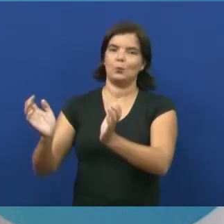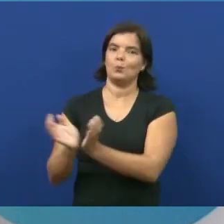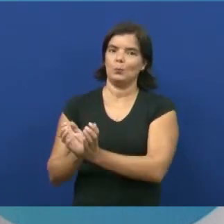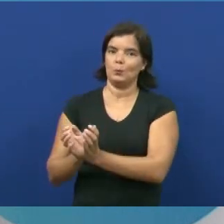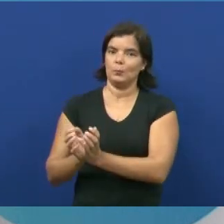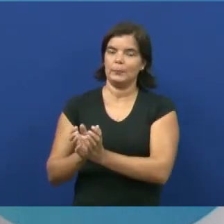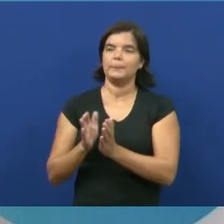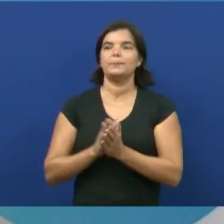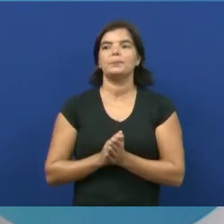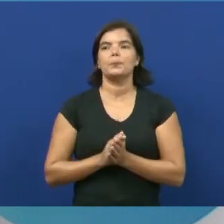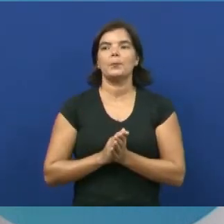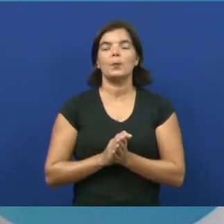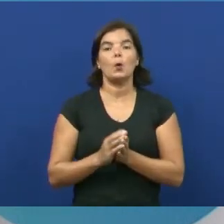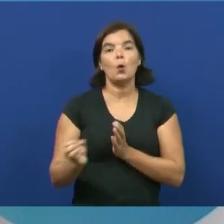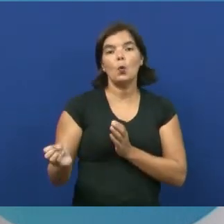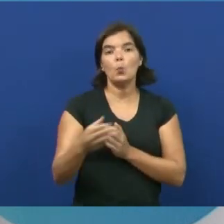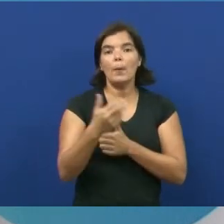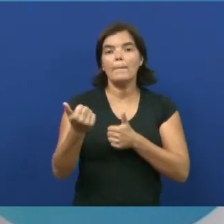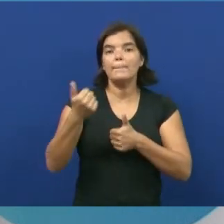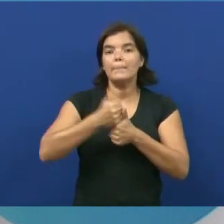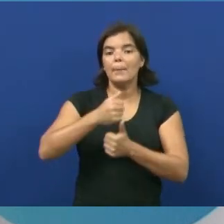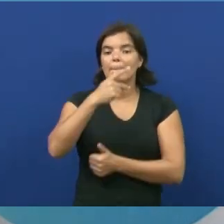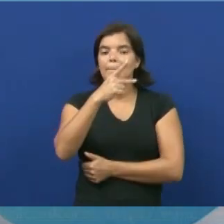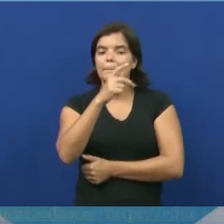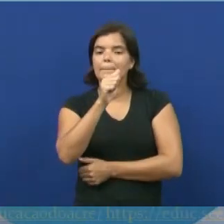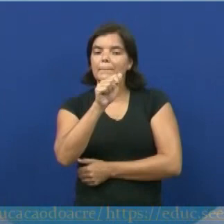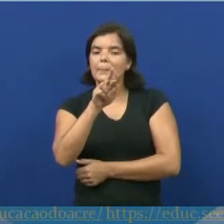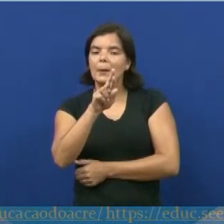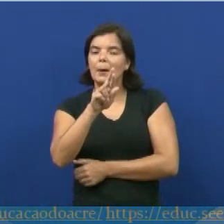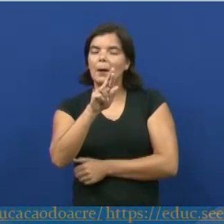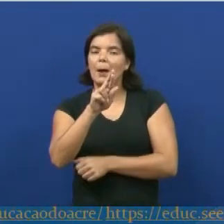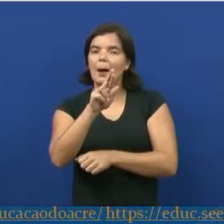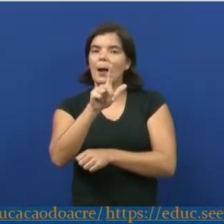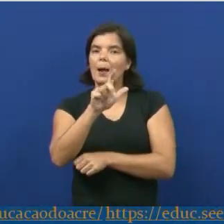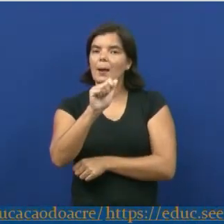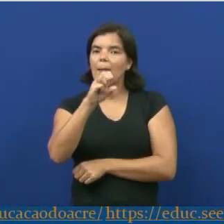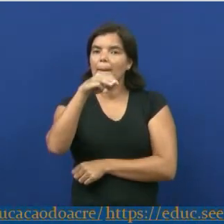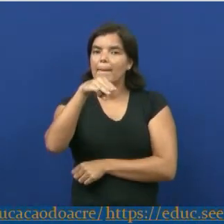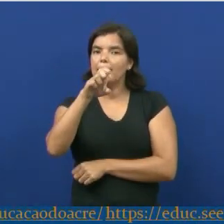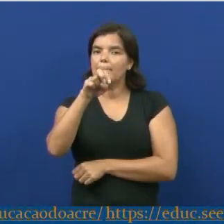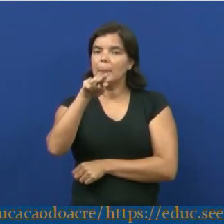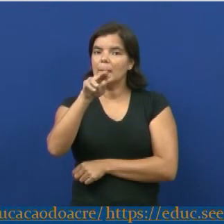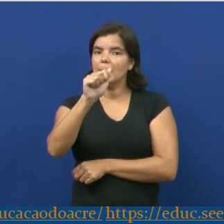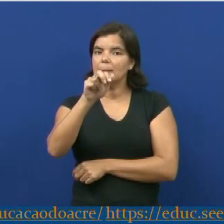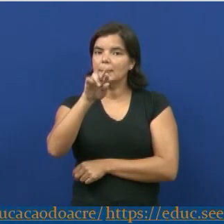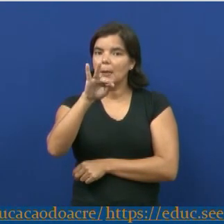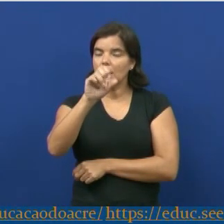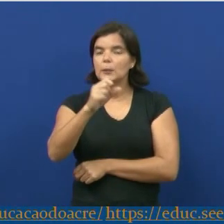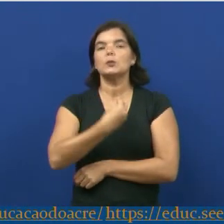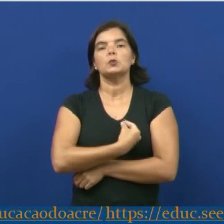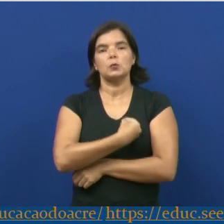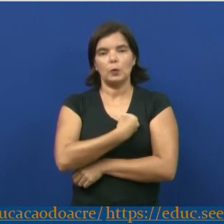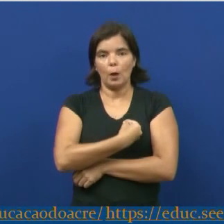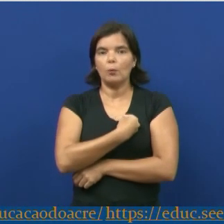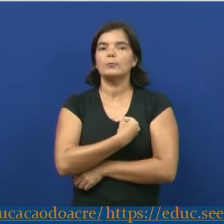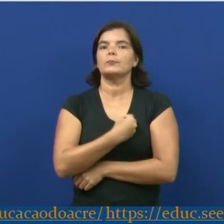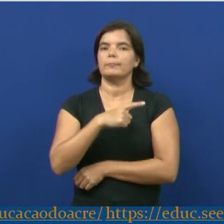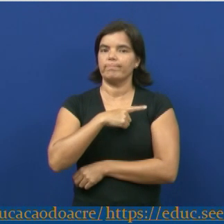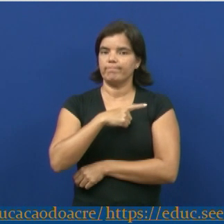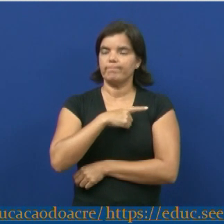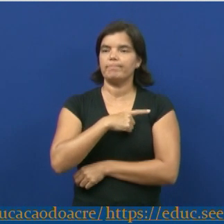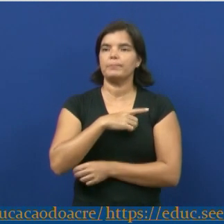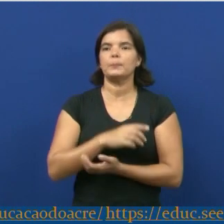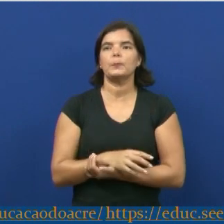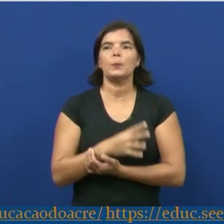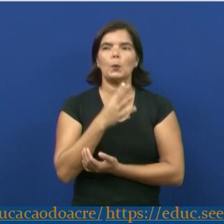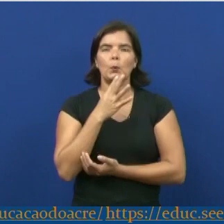E assim se instala o sistema parlamentarista, que até hoje existe e funciona na Inglaterra, certo? Então,